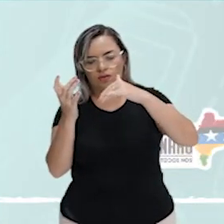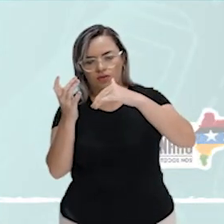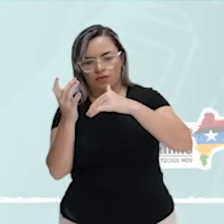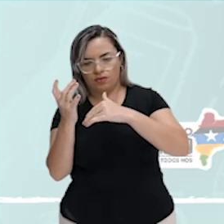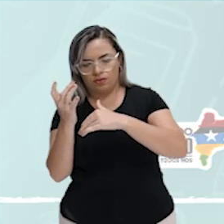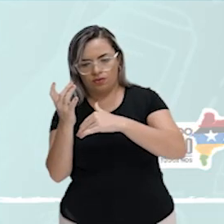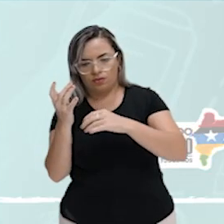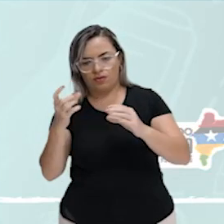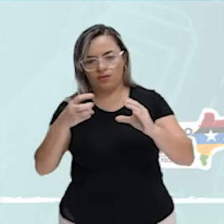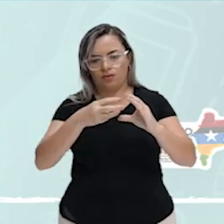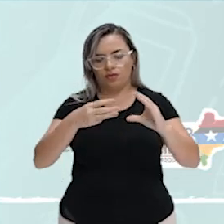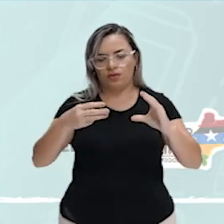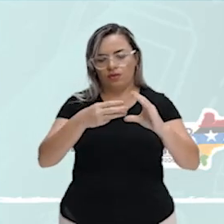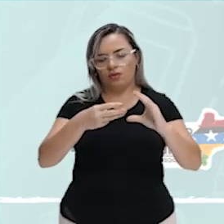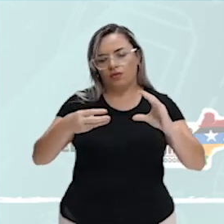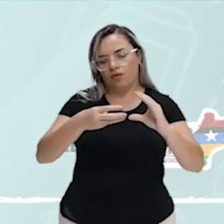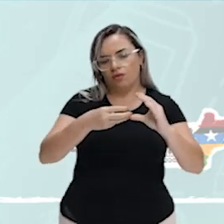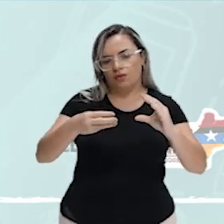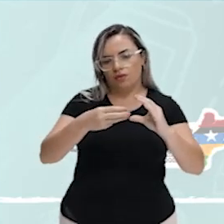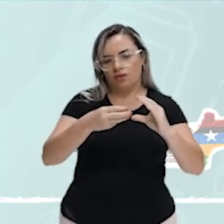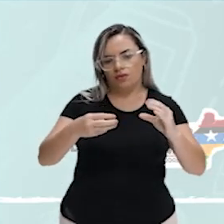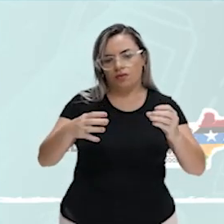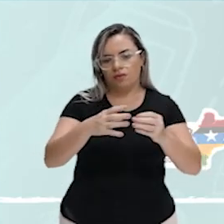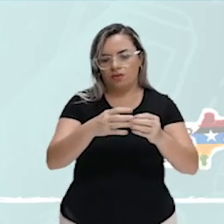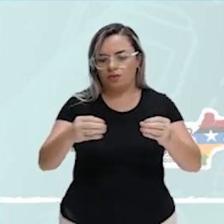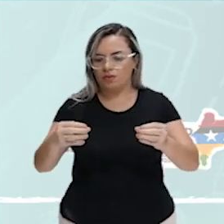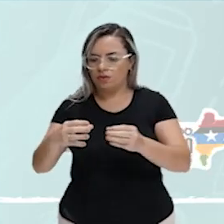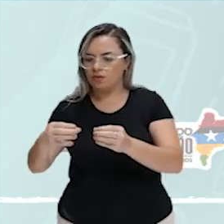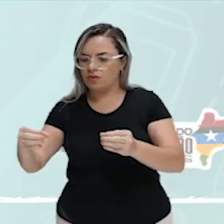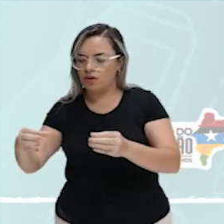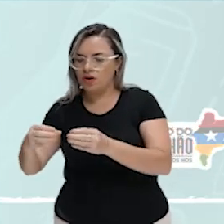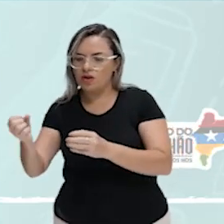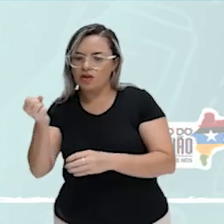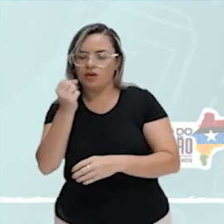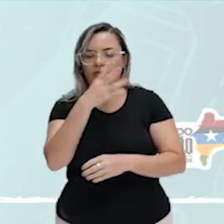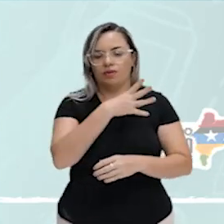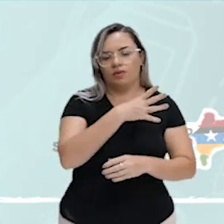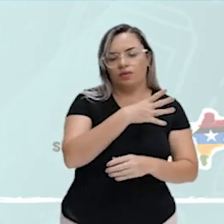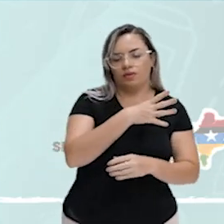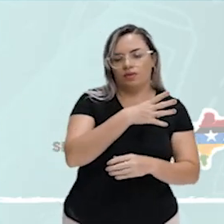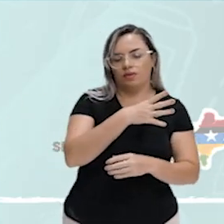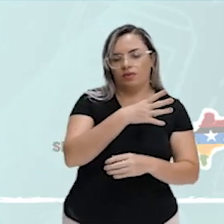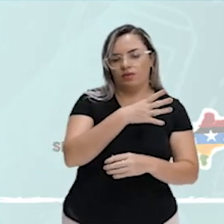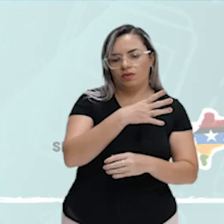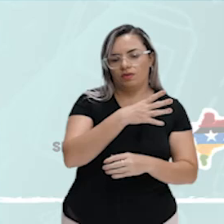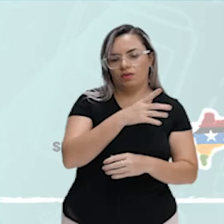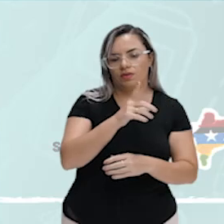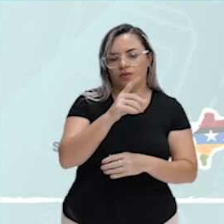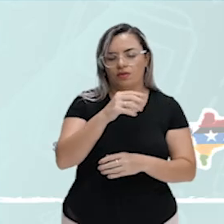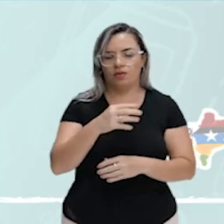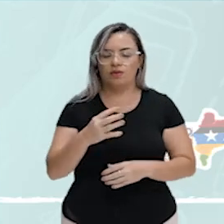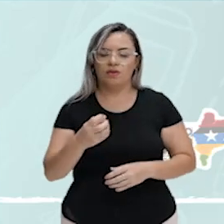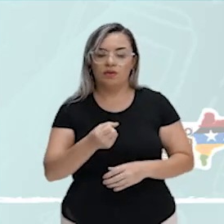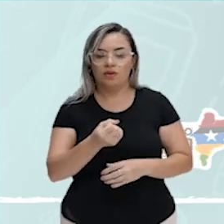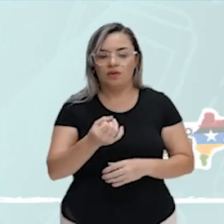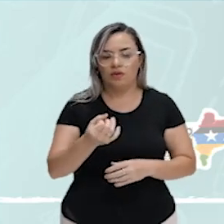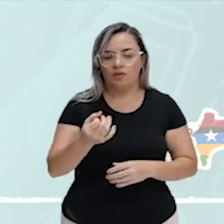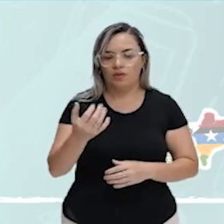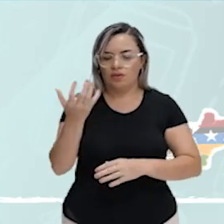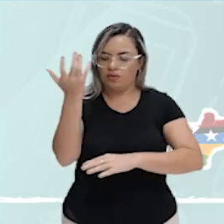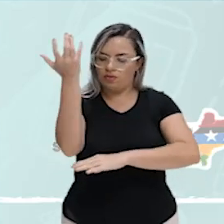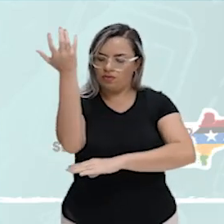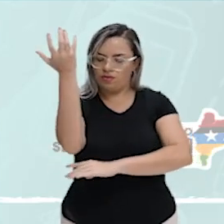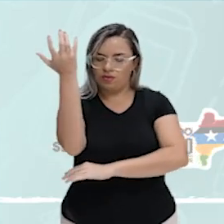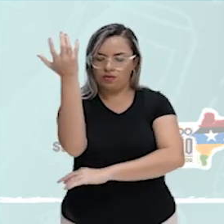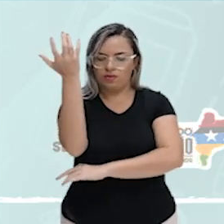produção de células, de mais células, elas vão se multiplicar no laboratório. Em baixas quantidades, ela vai formar